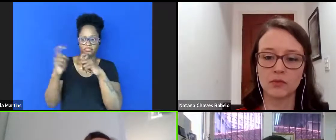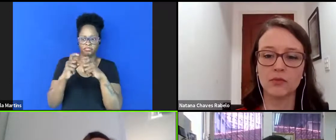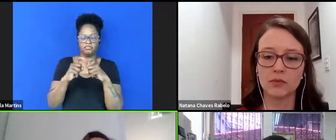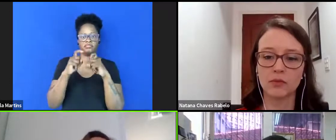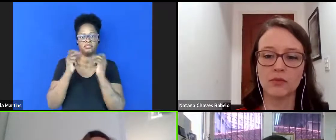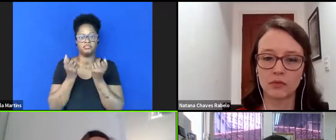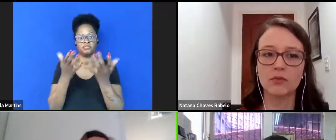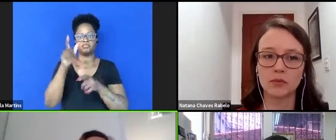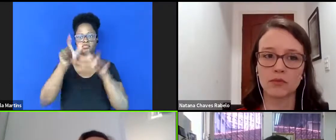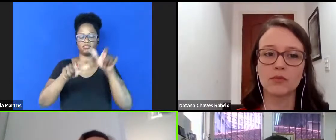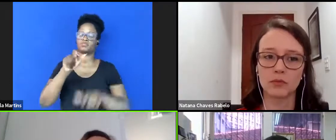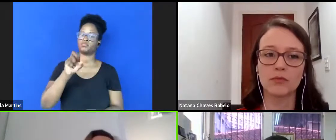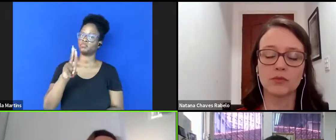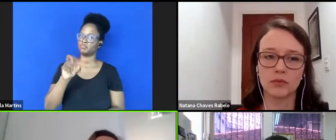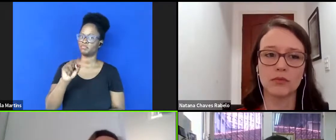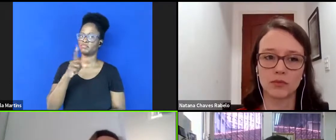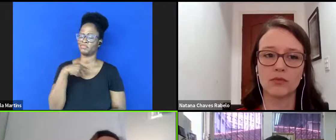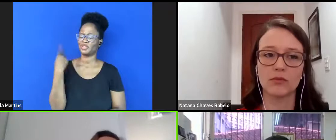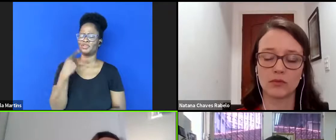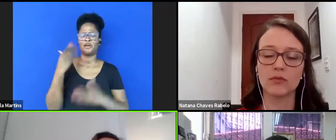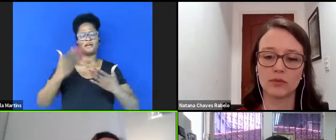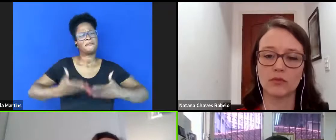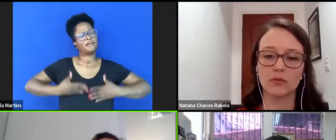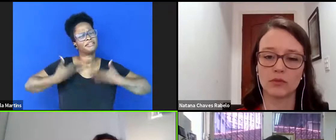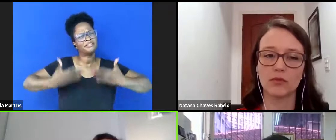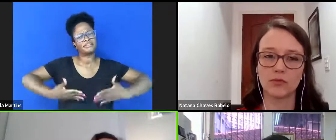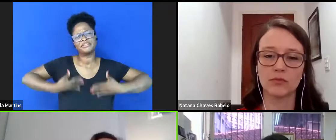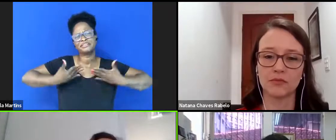pacientes do SUS. Então, isso para a gente é uma alegria e, assim,